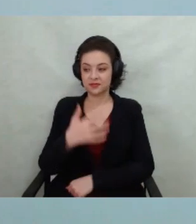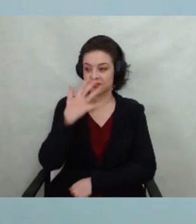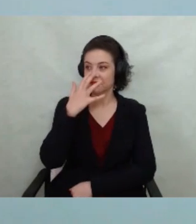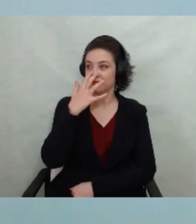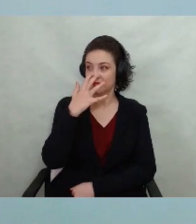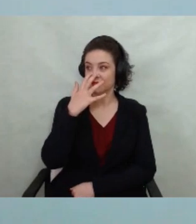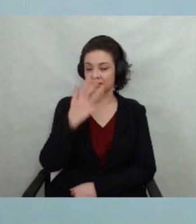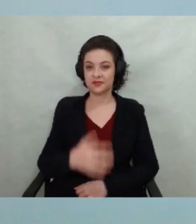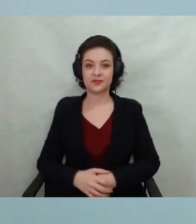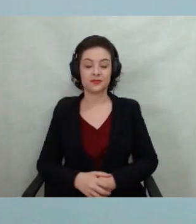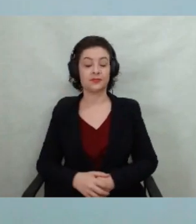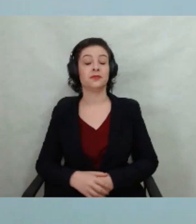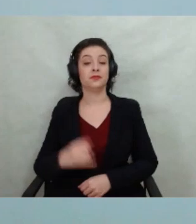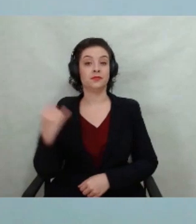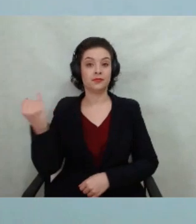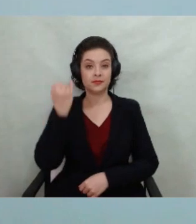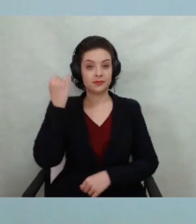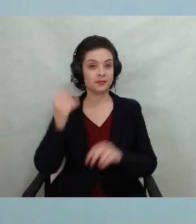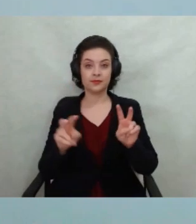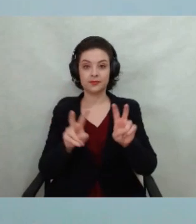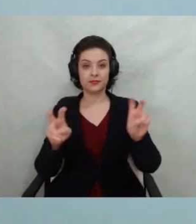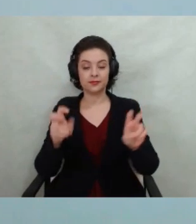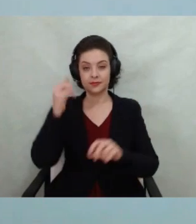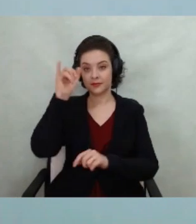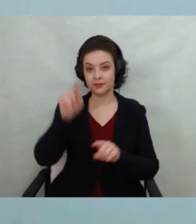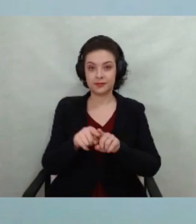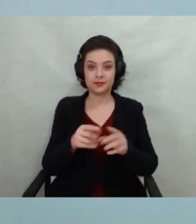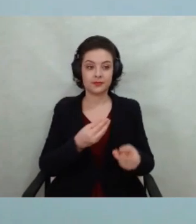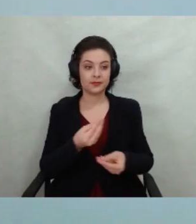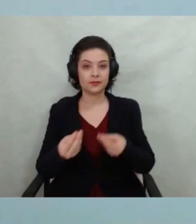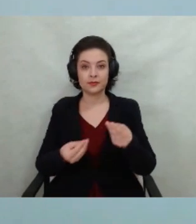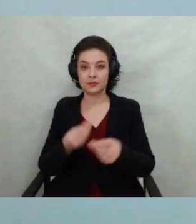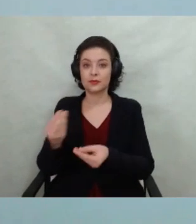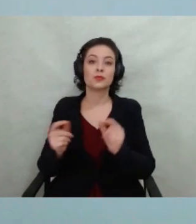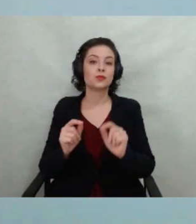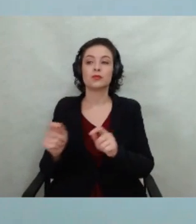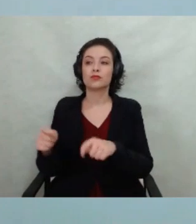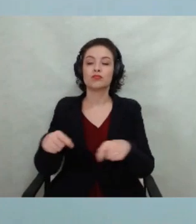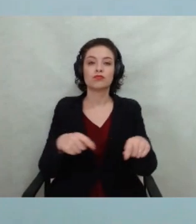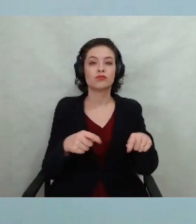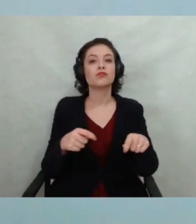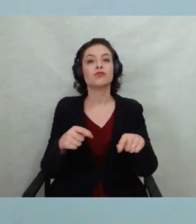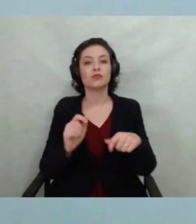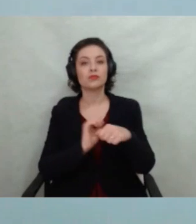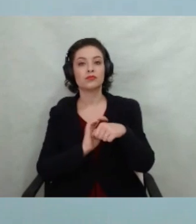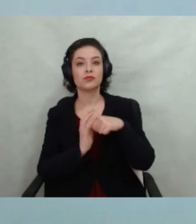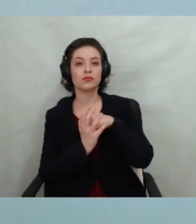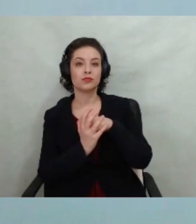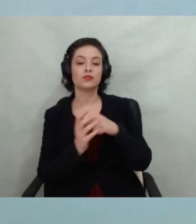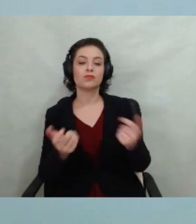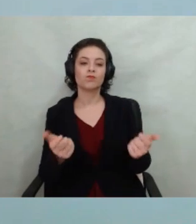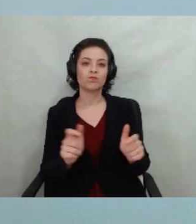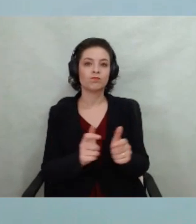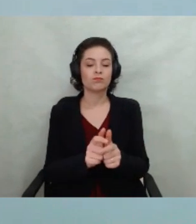a importância do tema de prevenção e medidas eficazes e possíveis para o combate do novo coronavírus.